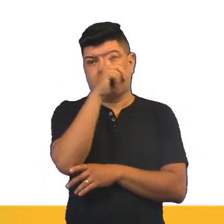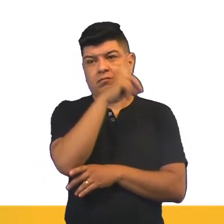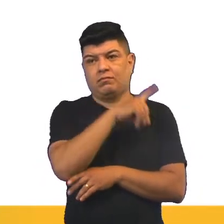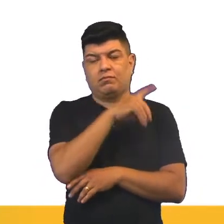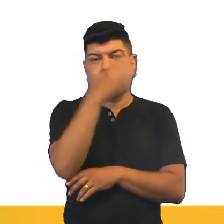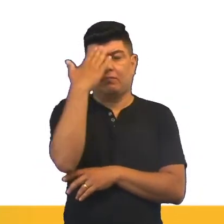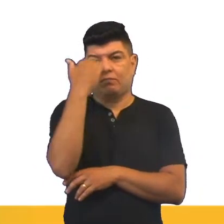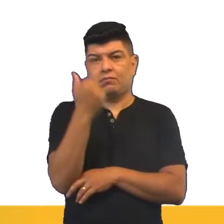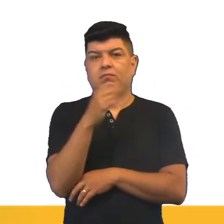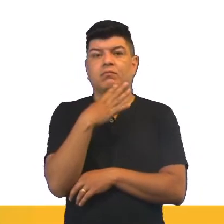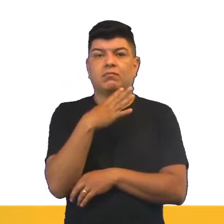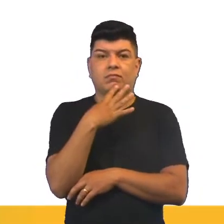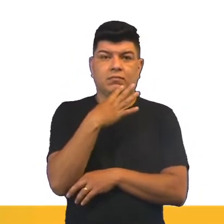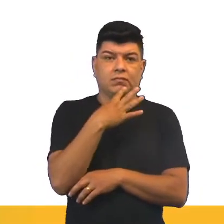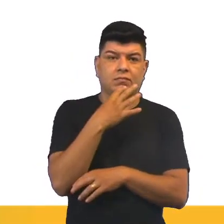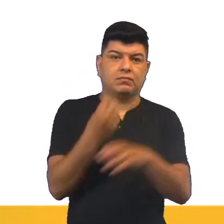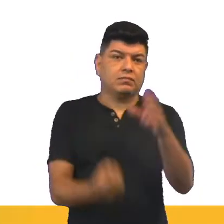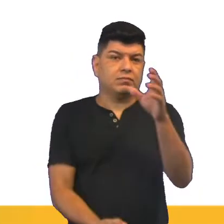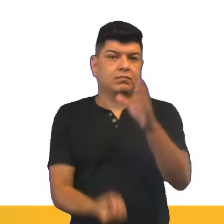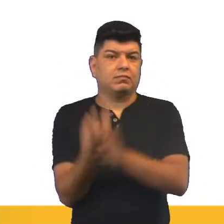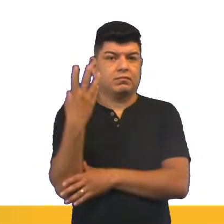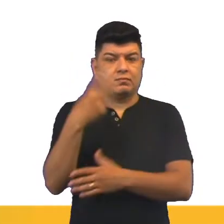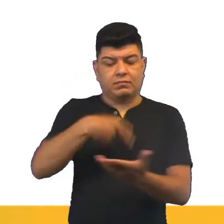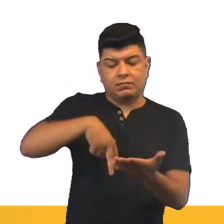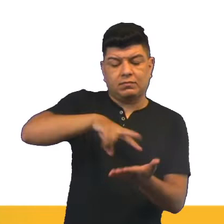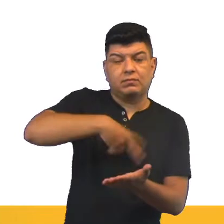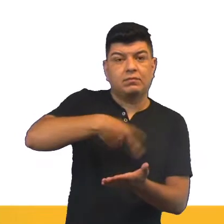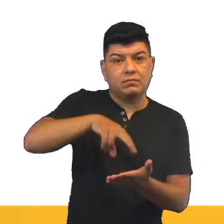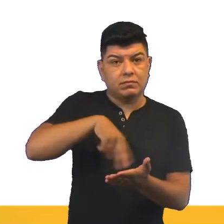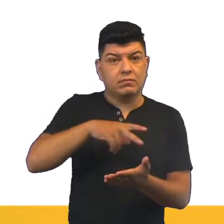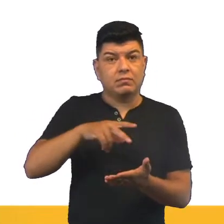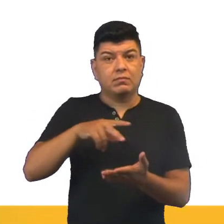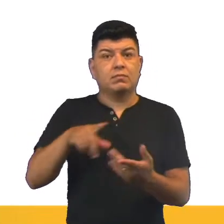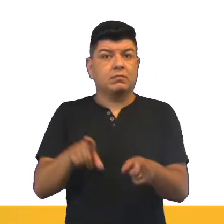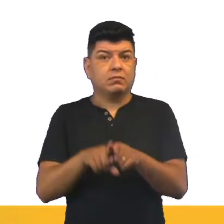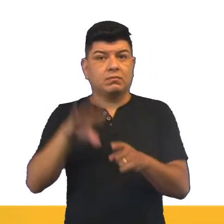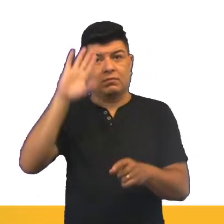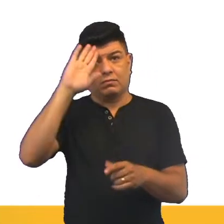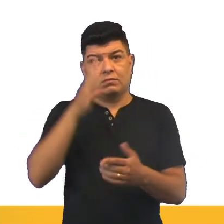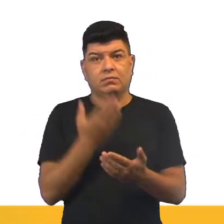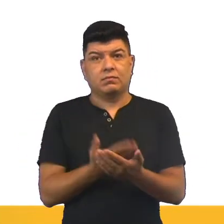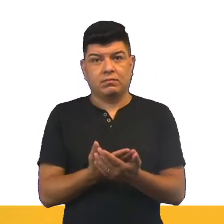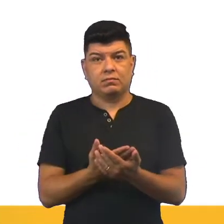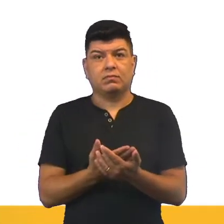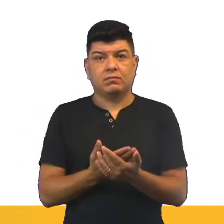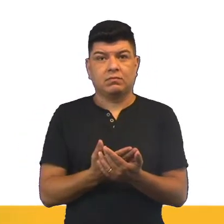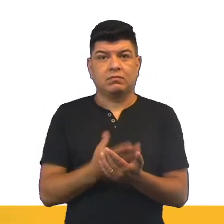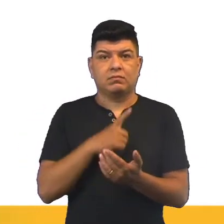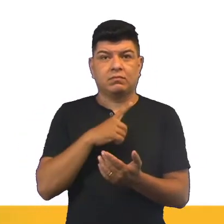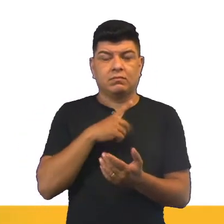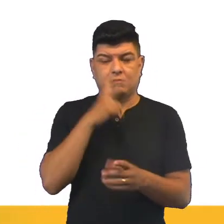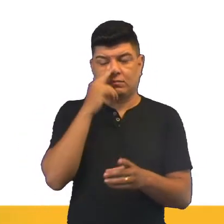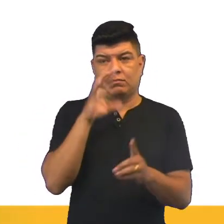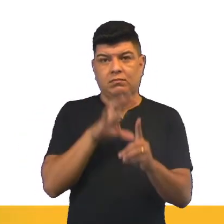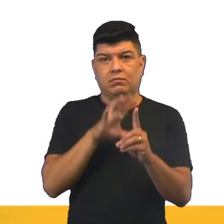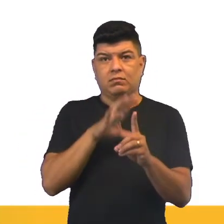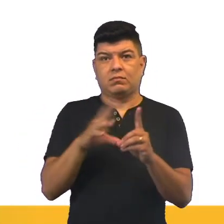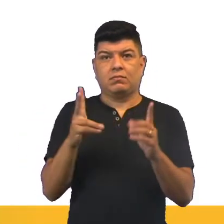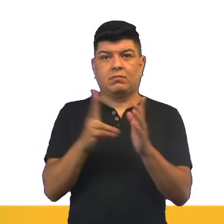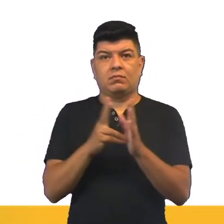dificuldade para se conhecer a origem dessa dança. Entretanto, acredita-se que ela contém influência